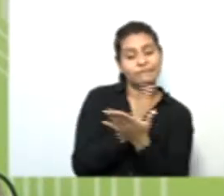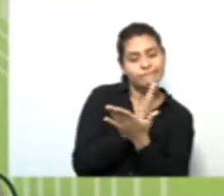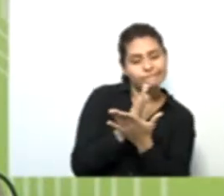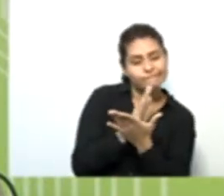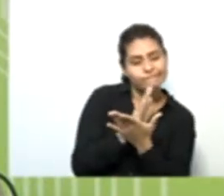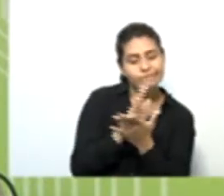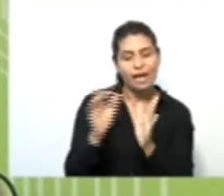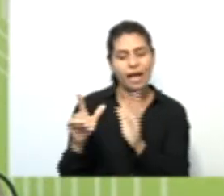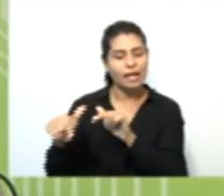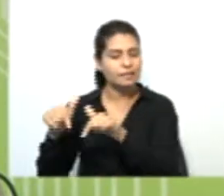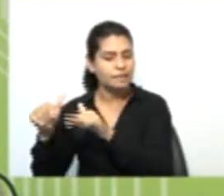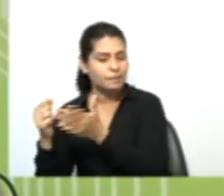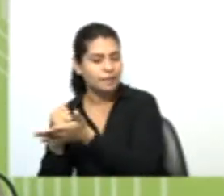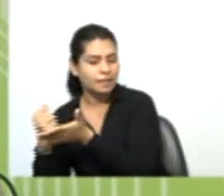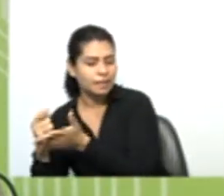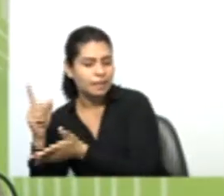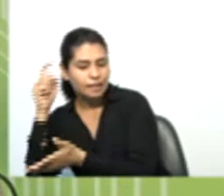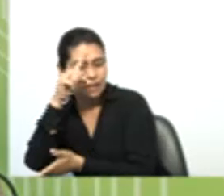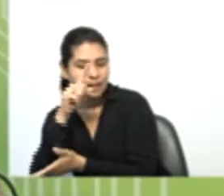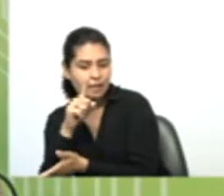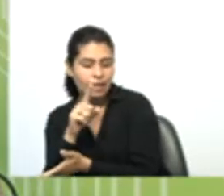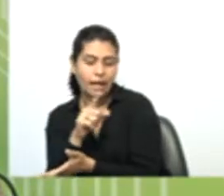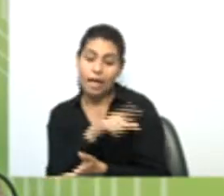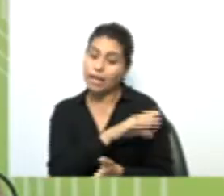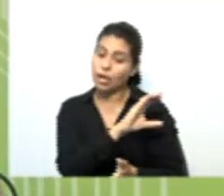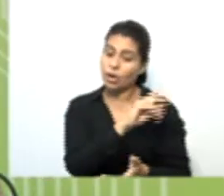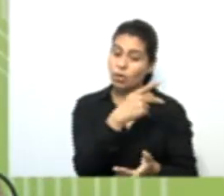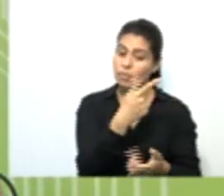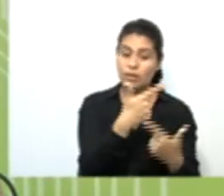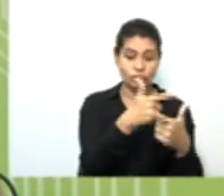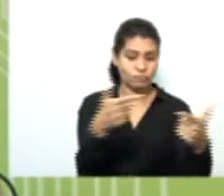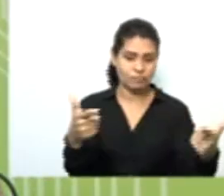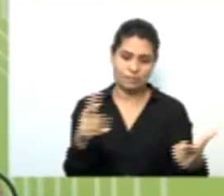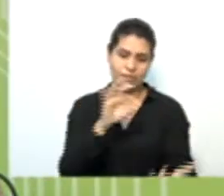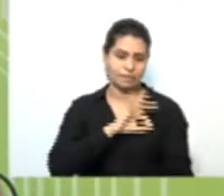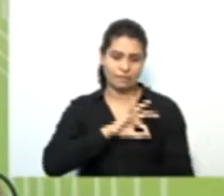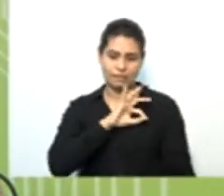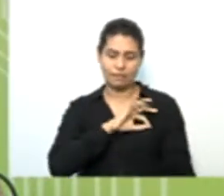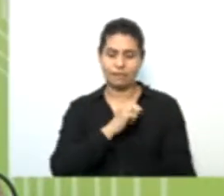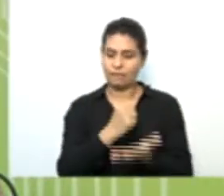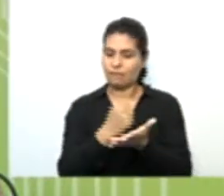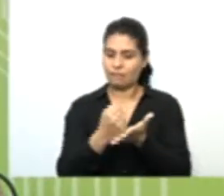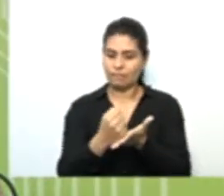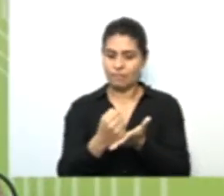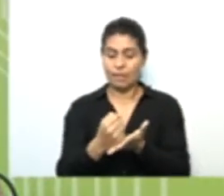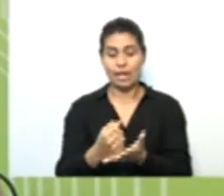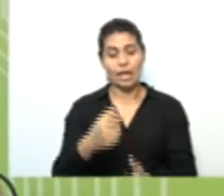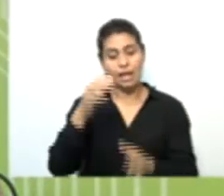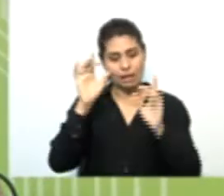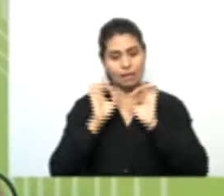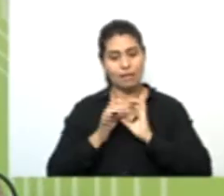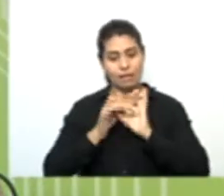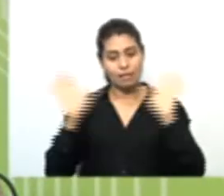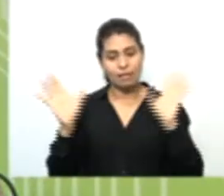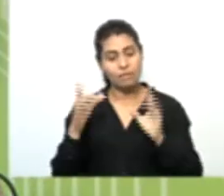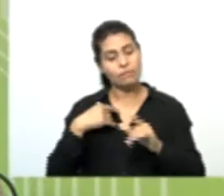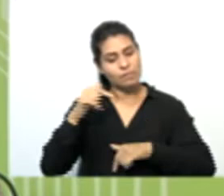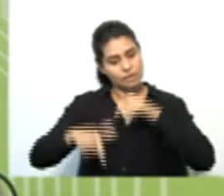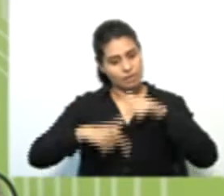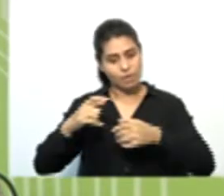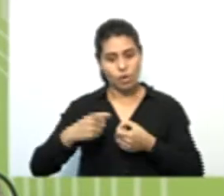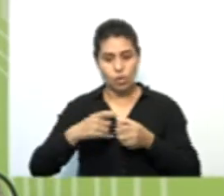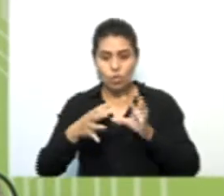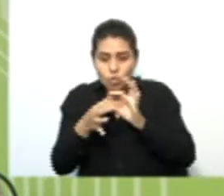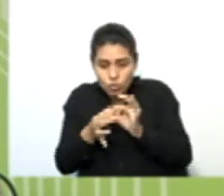direitos trabalhistas, já que os cooperados não são assalariados, eles não têm carteira assinada. Eles são pessoas autônomas que estão ali